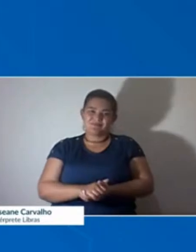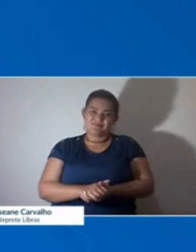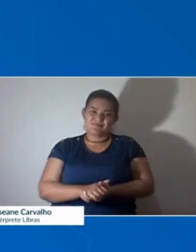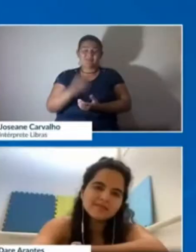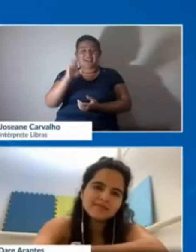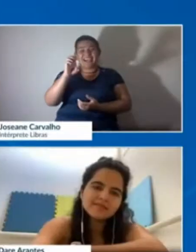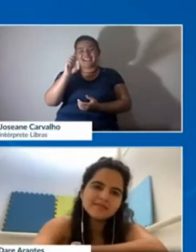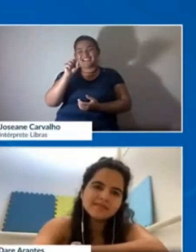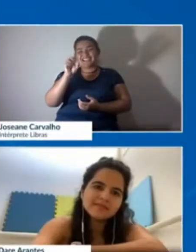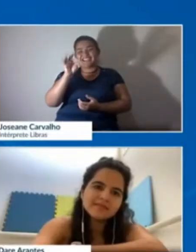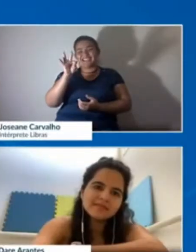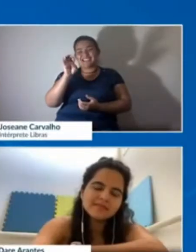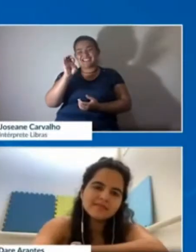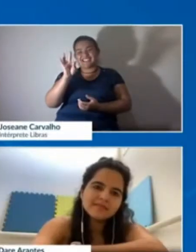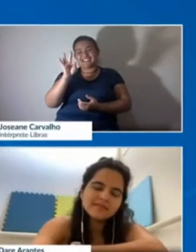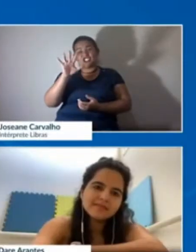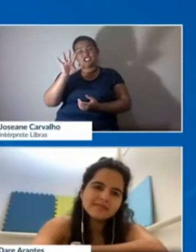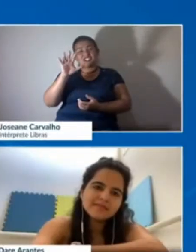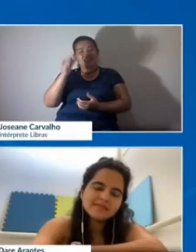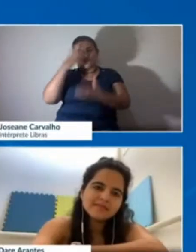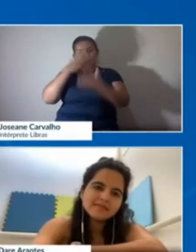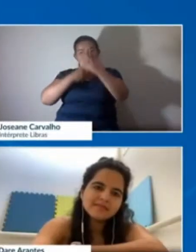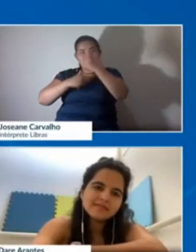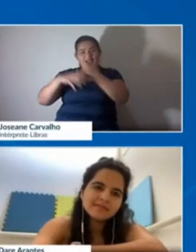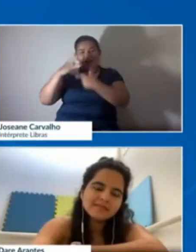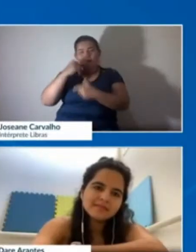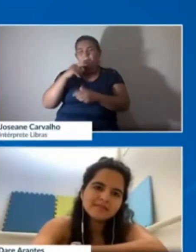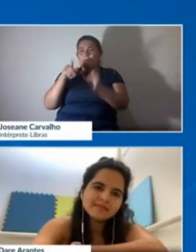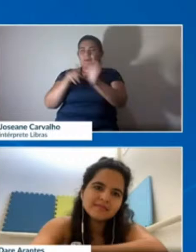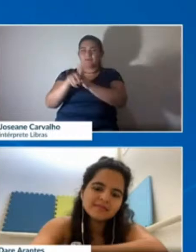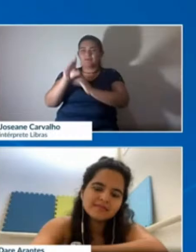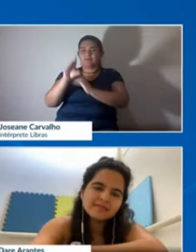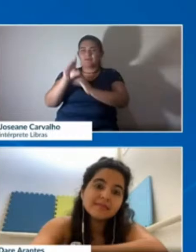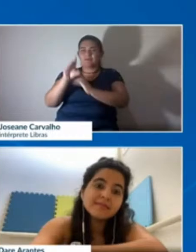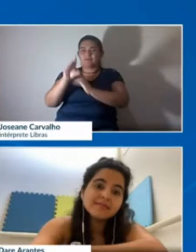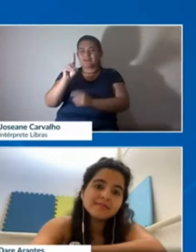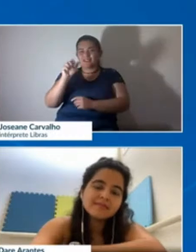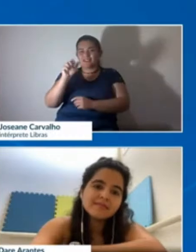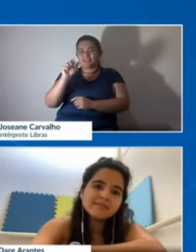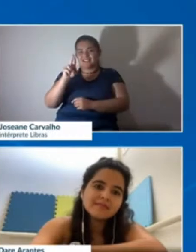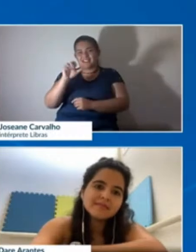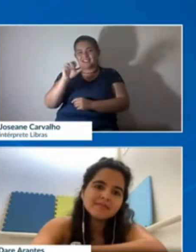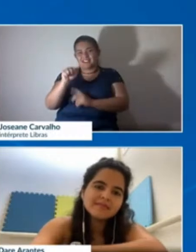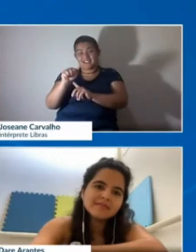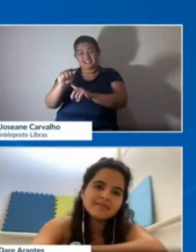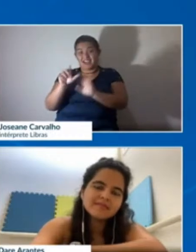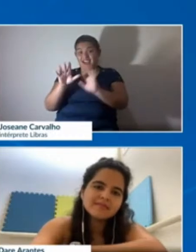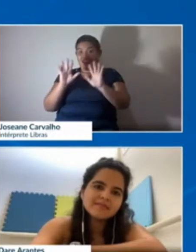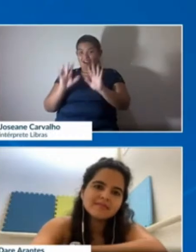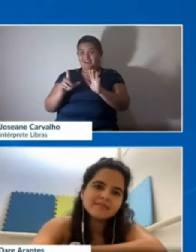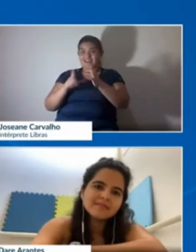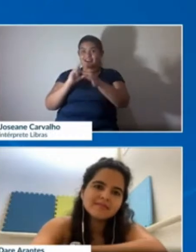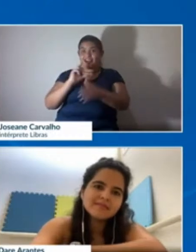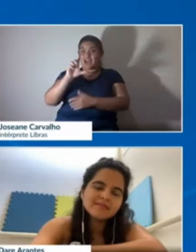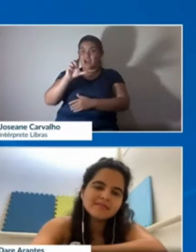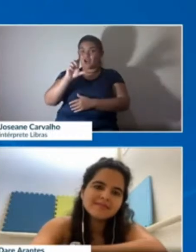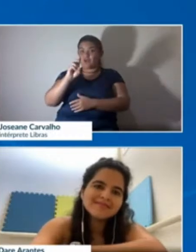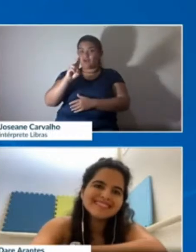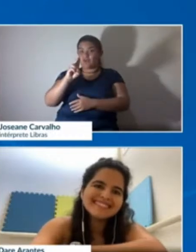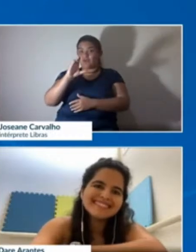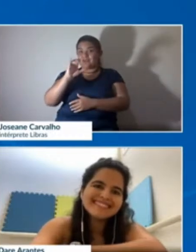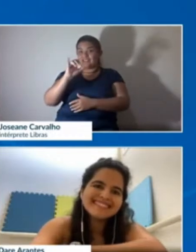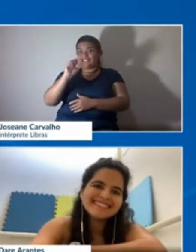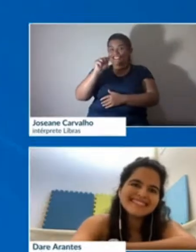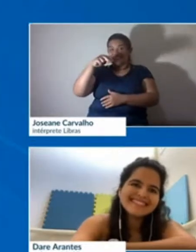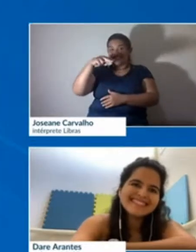da temática, eu queria perguntar para a Dari, mas antes disso, vou fazer um elogio para você, Dari. A Luciana das Neves disse: bom te ver, você